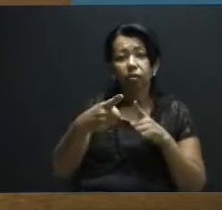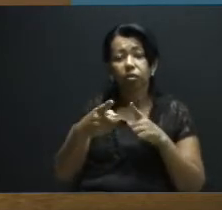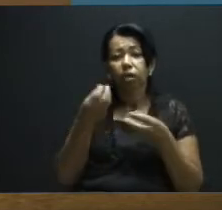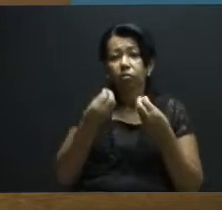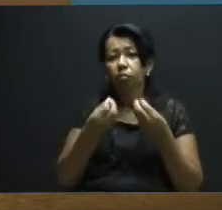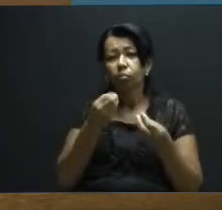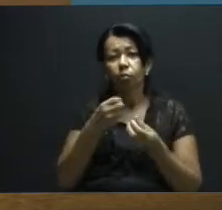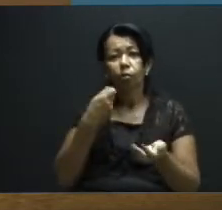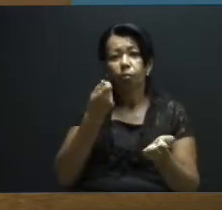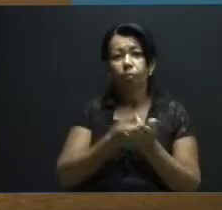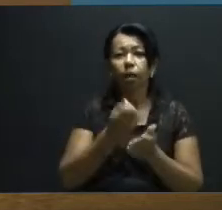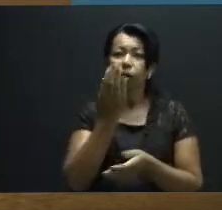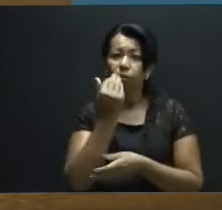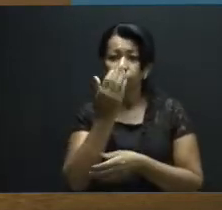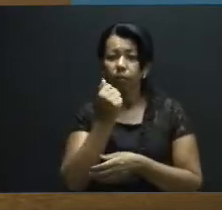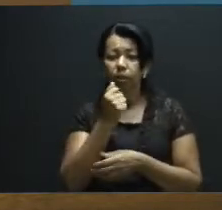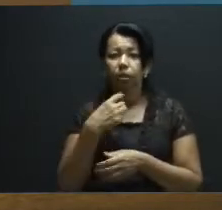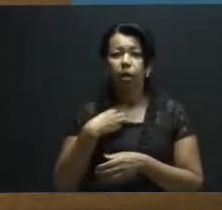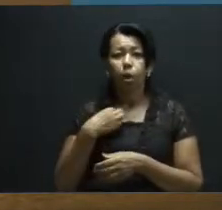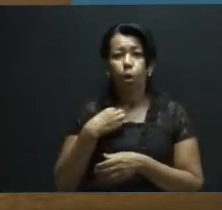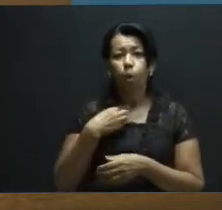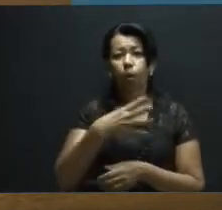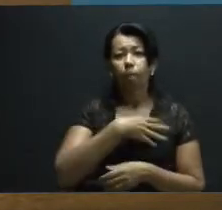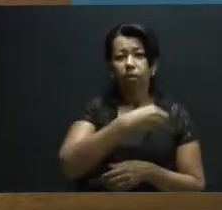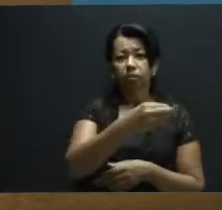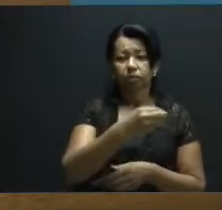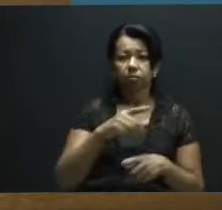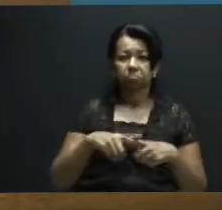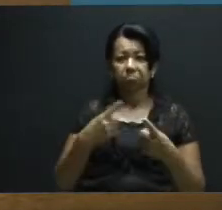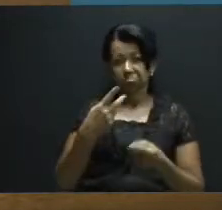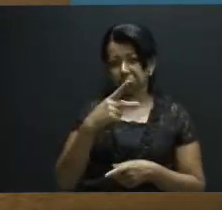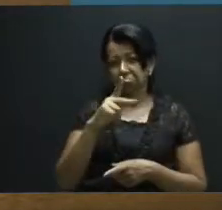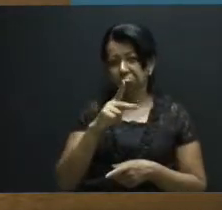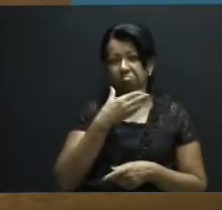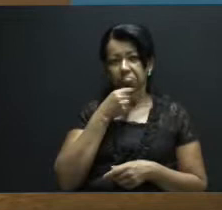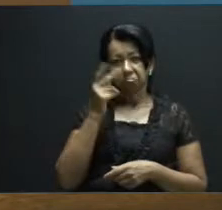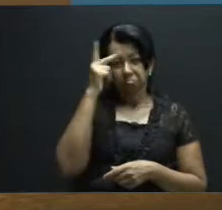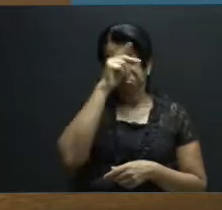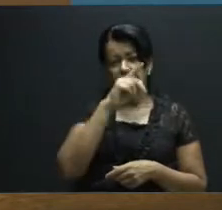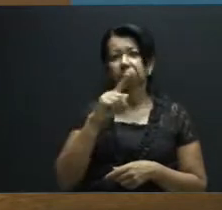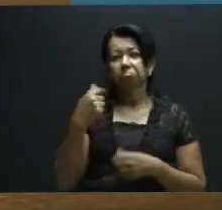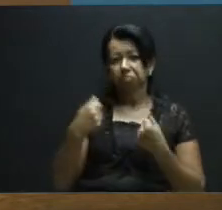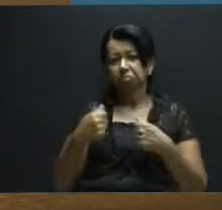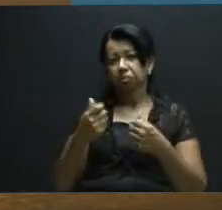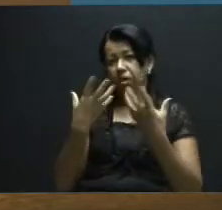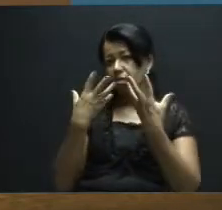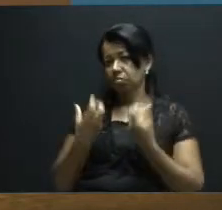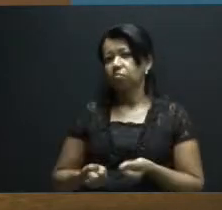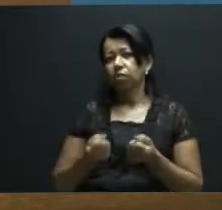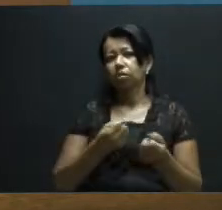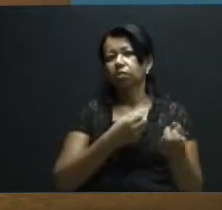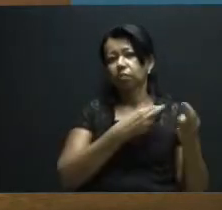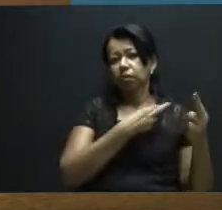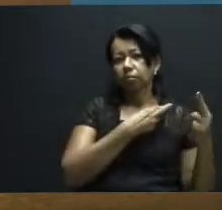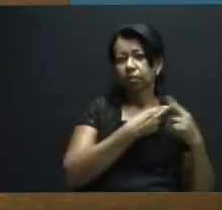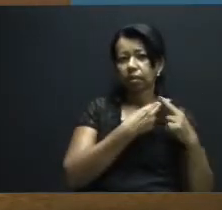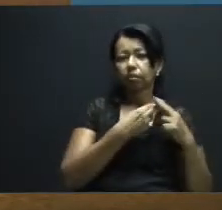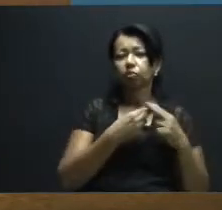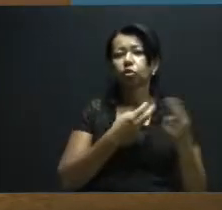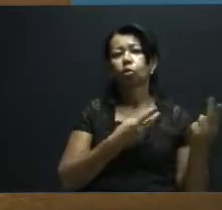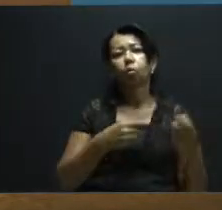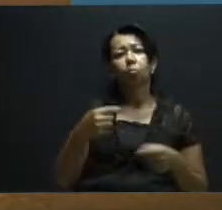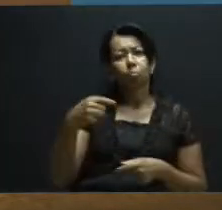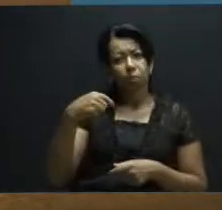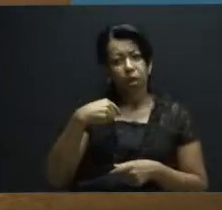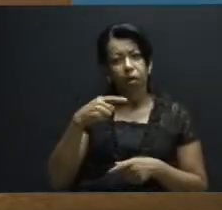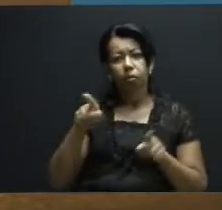comprar o infame seus filhos mas a vossa excelência também têm que assumir responsabilidades como eu tô assumir aqui